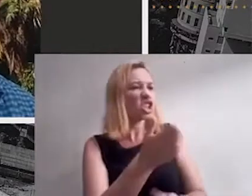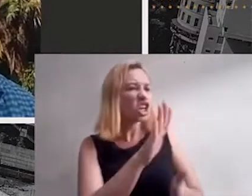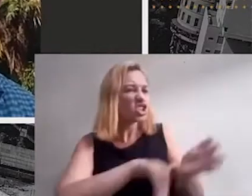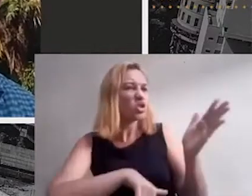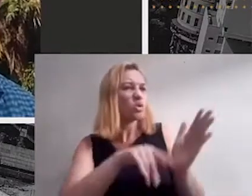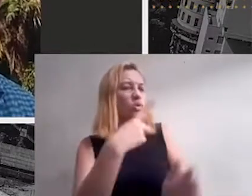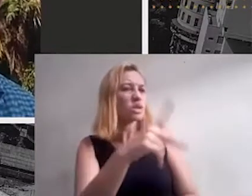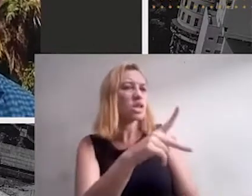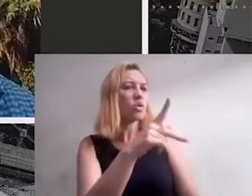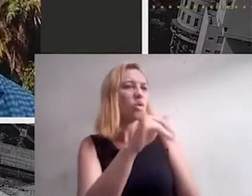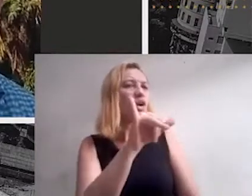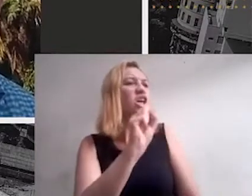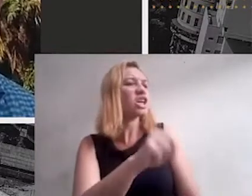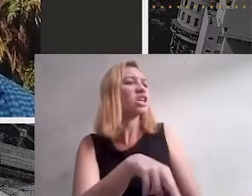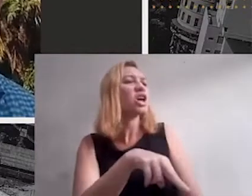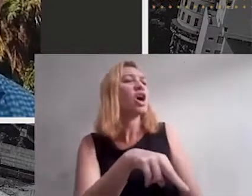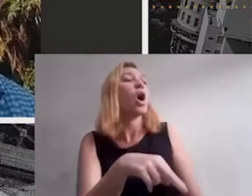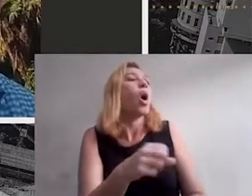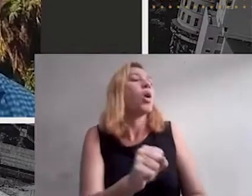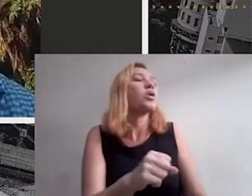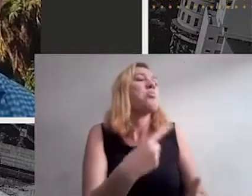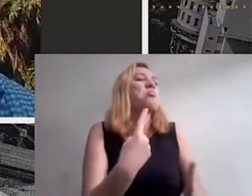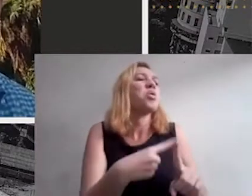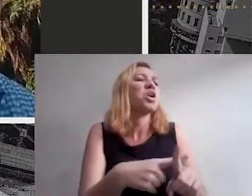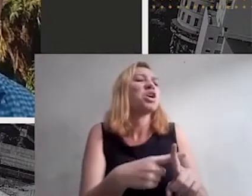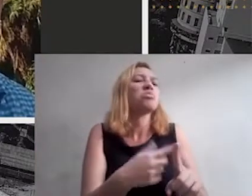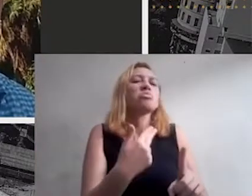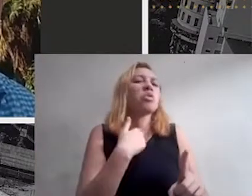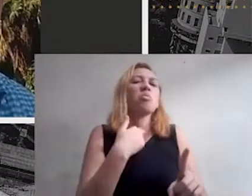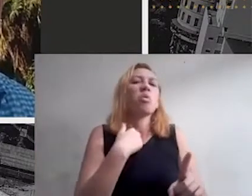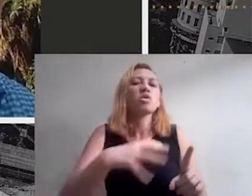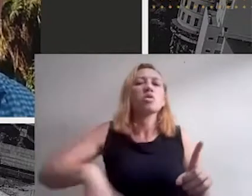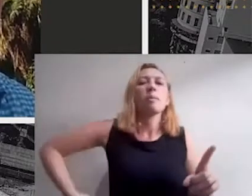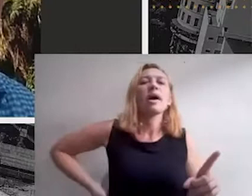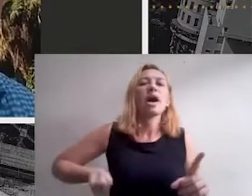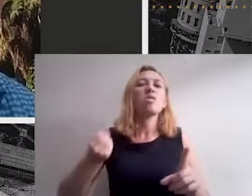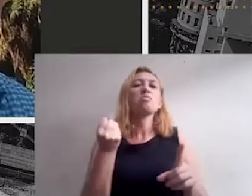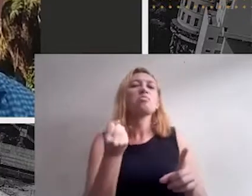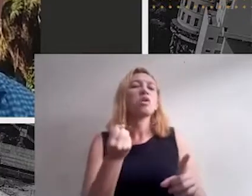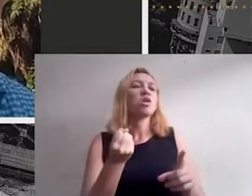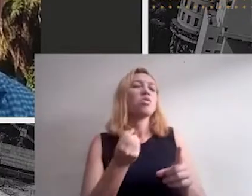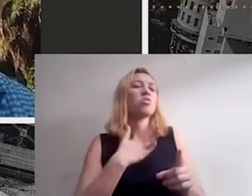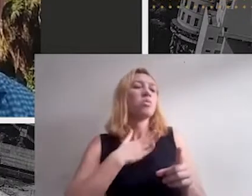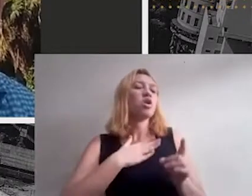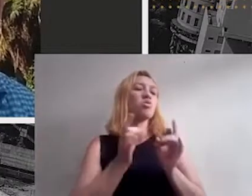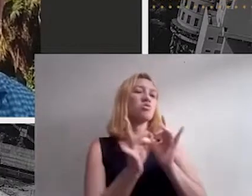meu? Você acha que essa comparação vale?